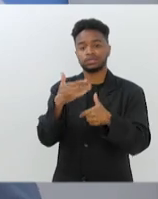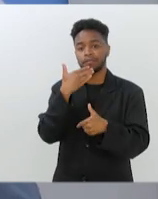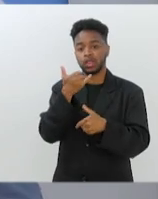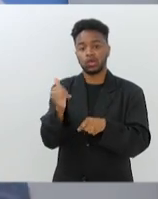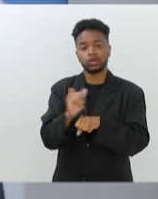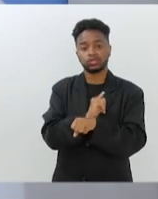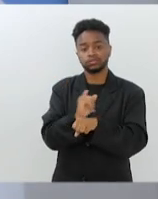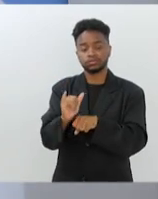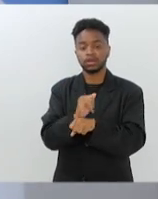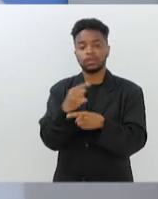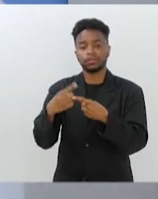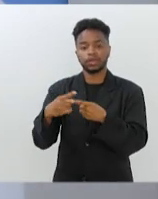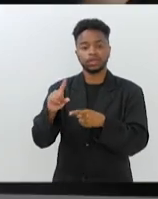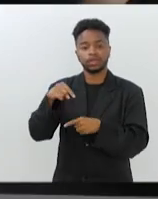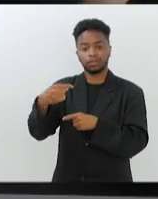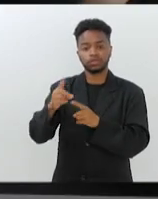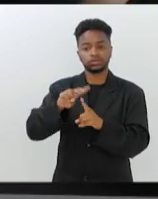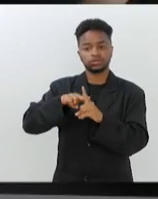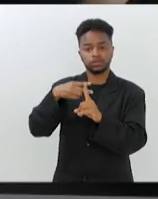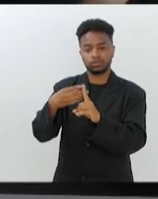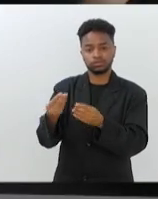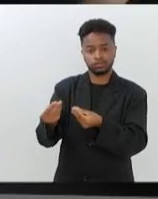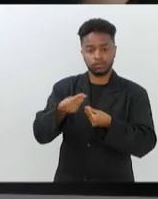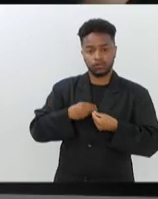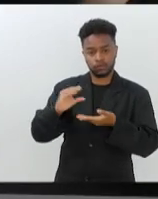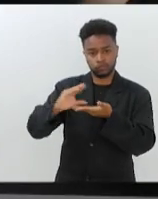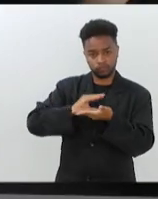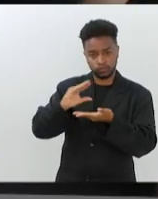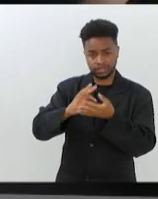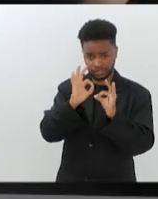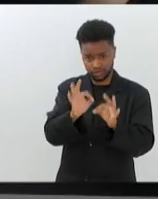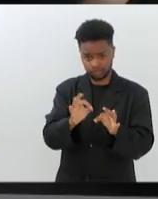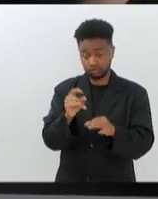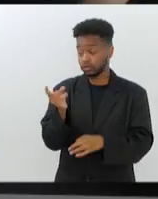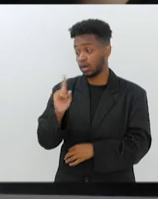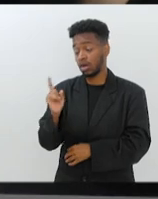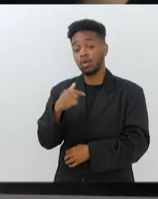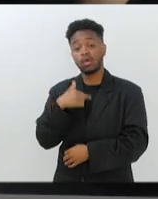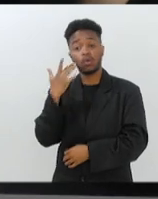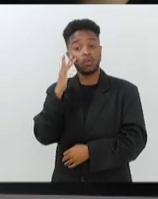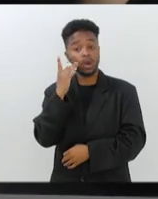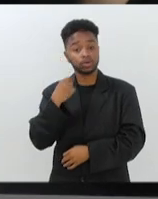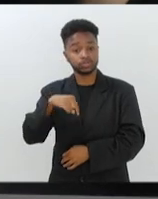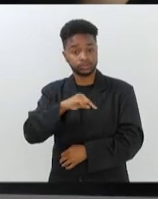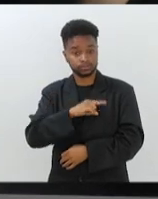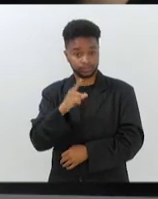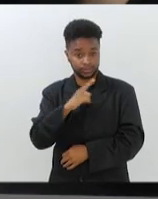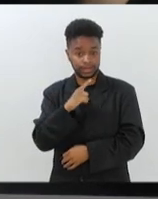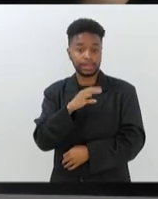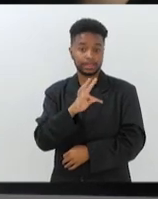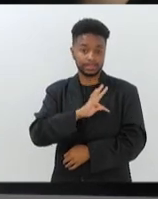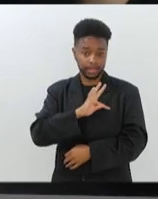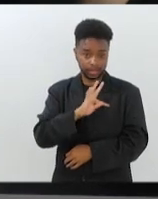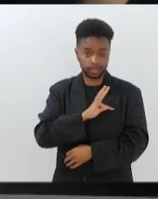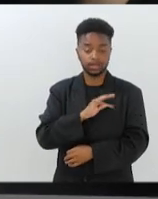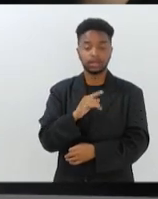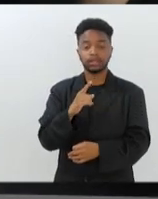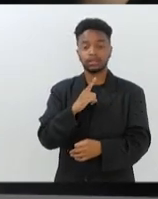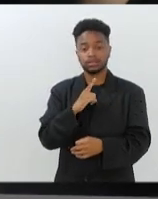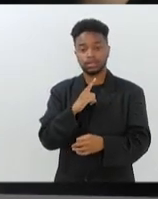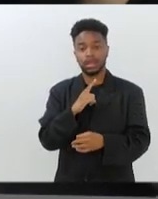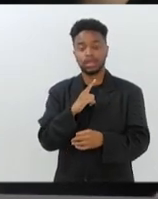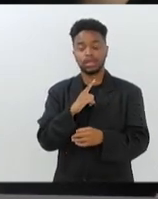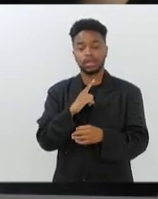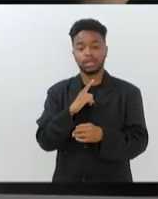depois ganhar uma bonificação é isso não eu acho que a gente tem não só a técnica a gente tem a